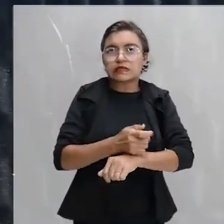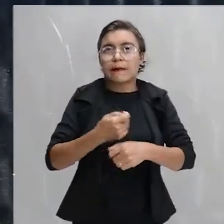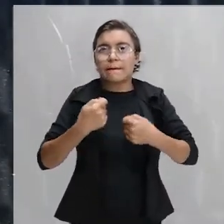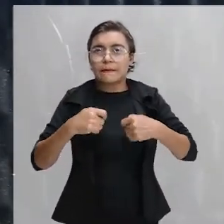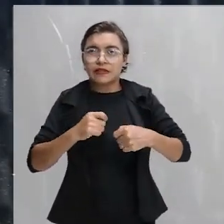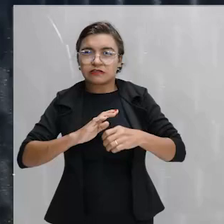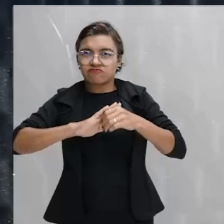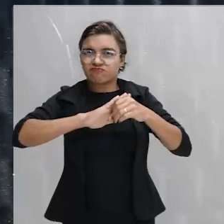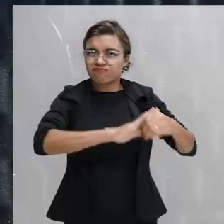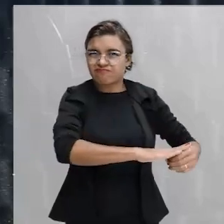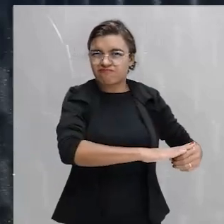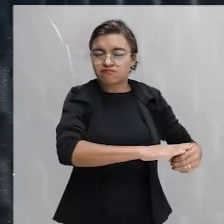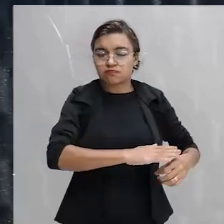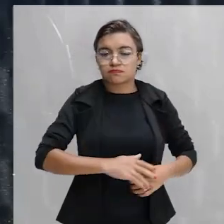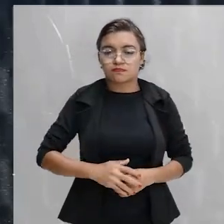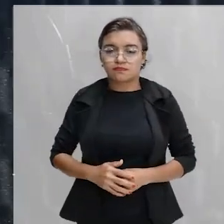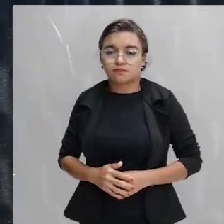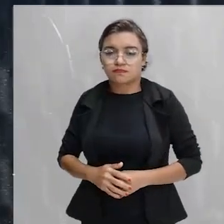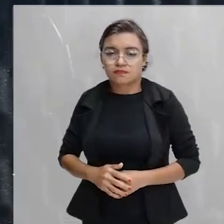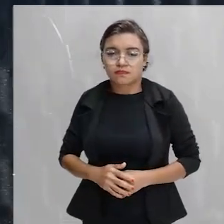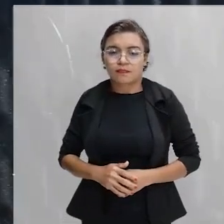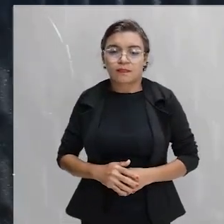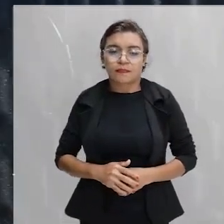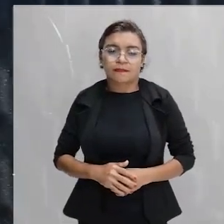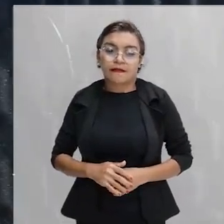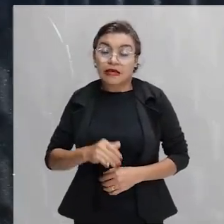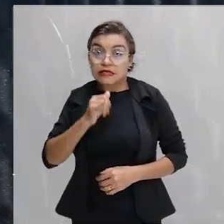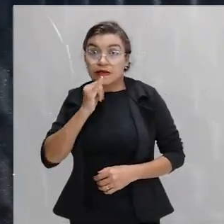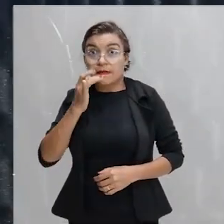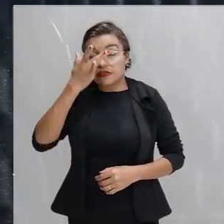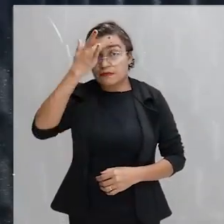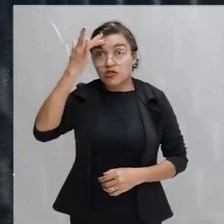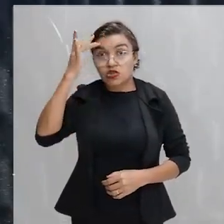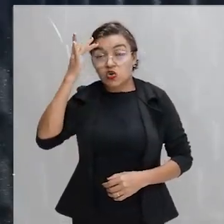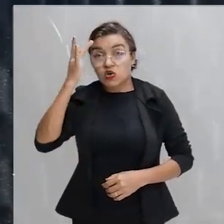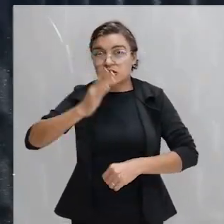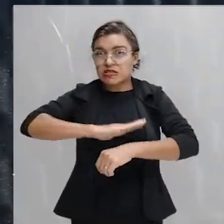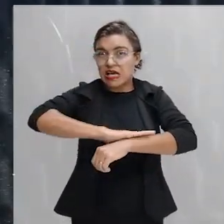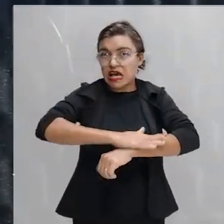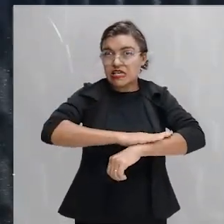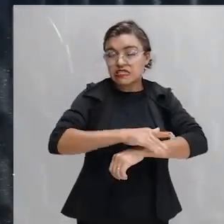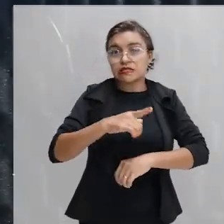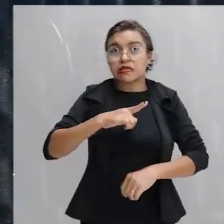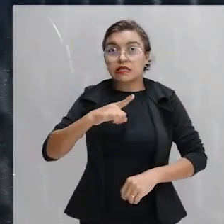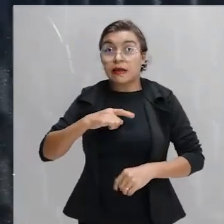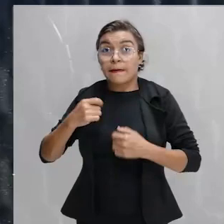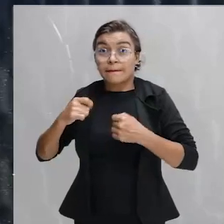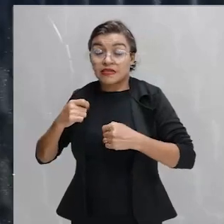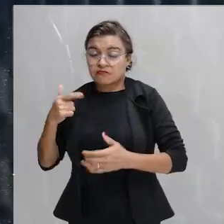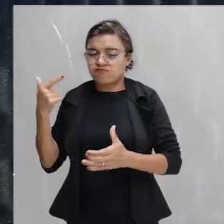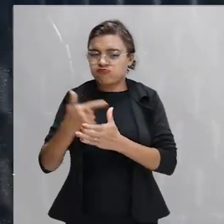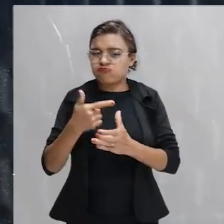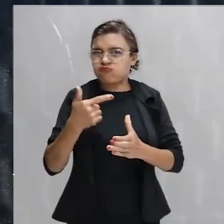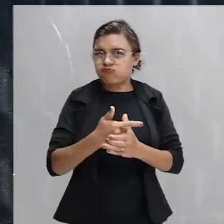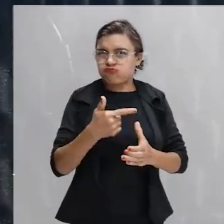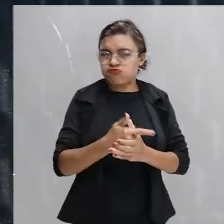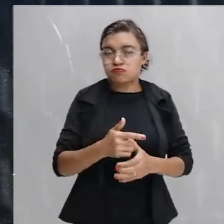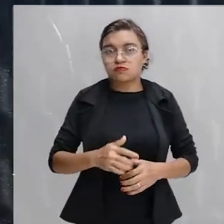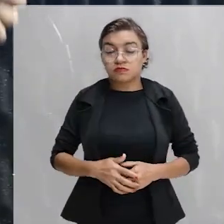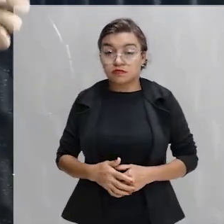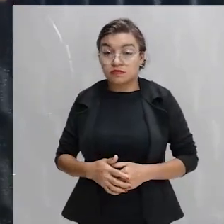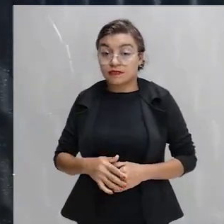observação importante. Oração principal, as pessoas merecem ser punidas. Orações subordinadas subordinada adjetiva